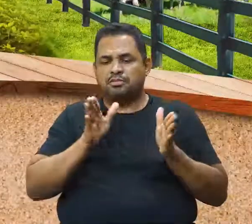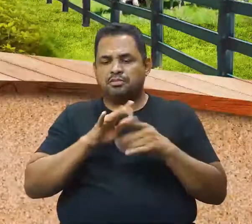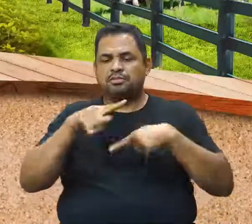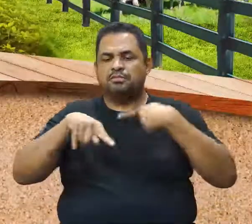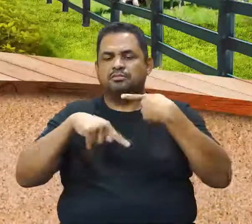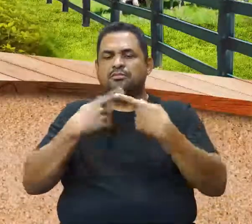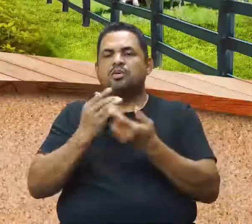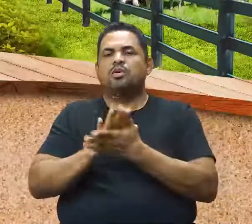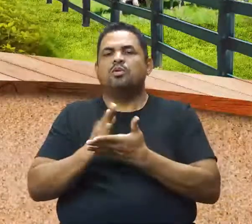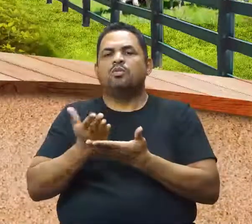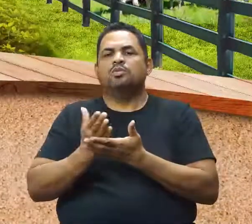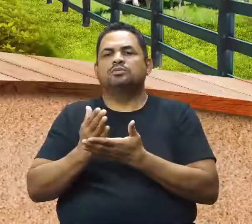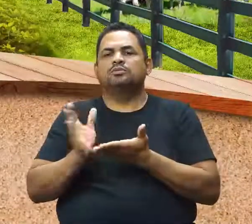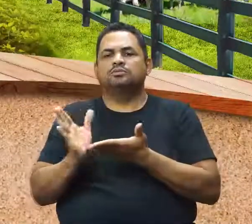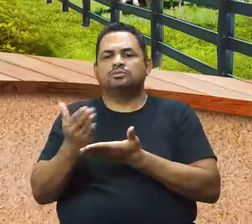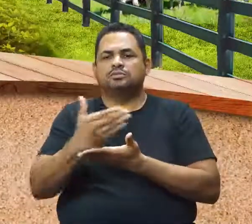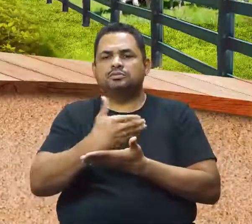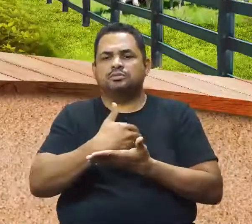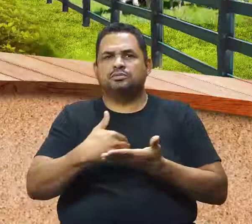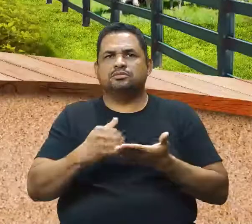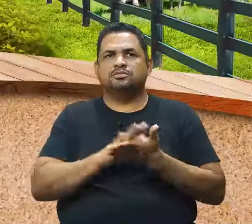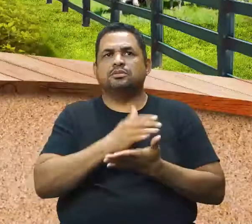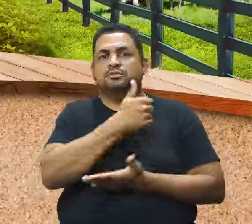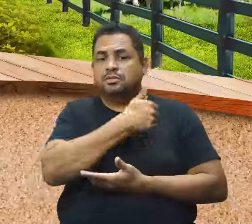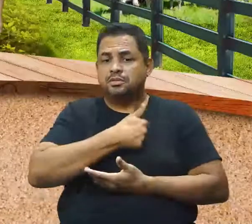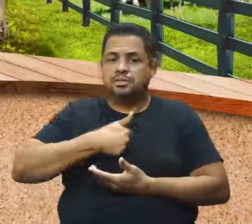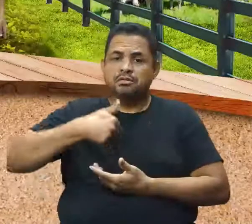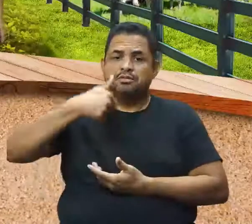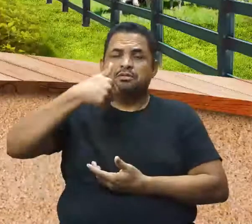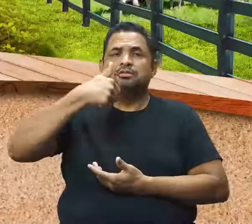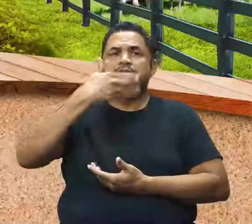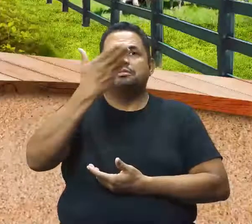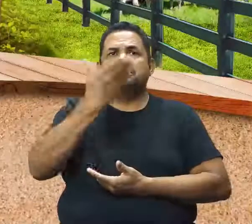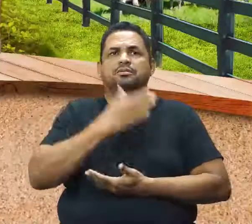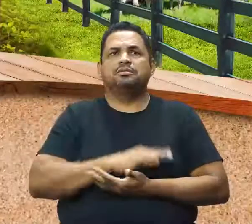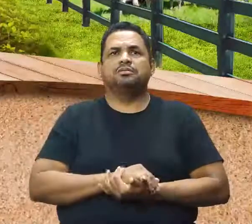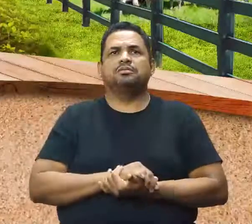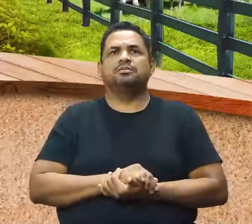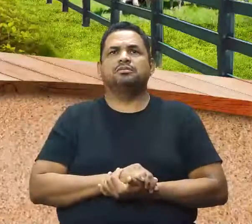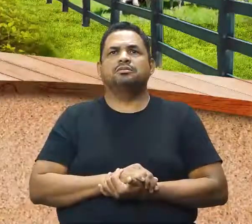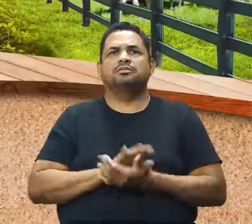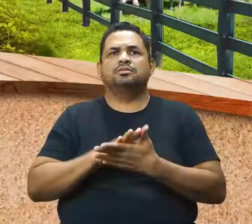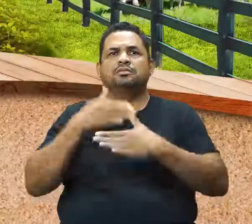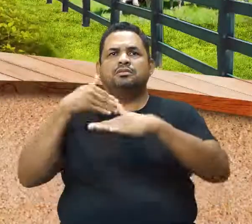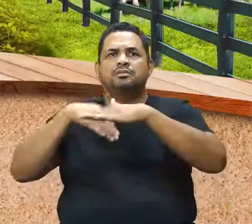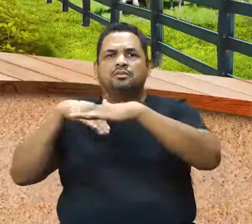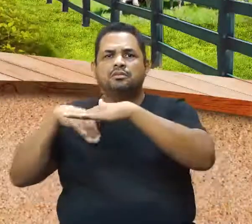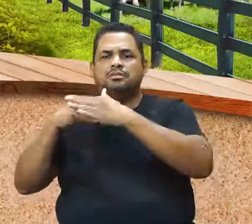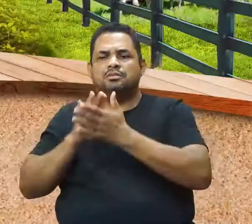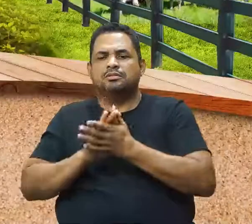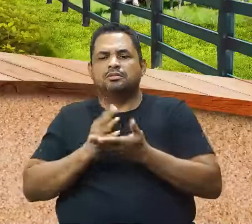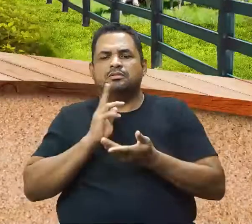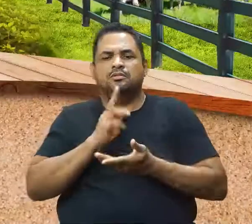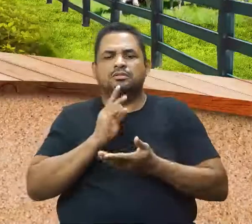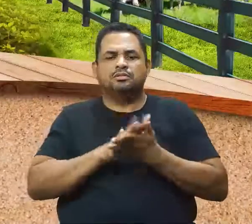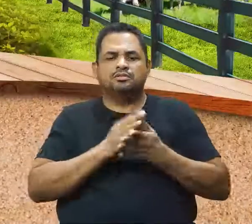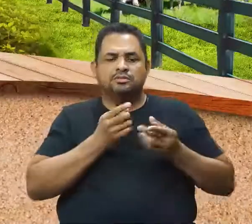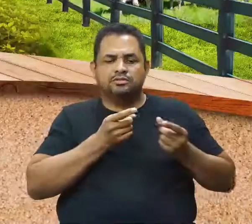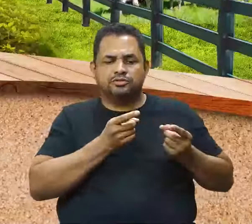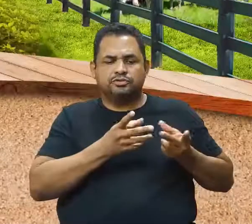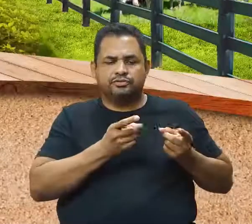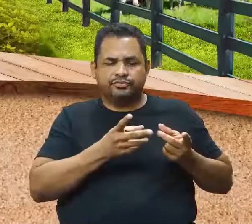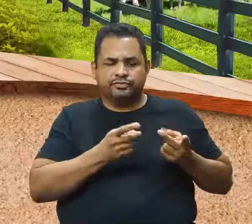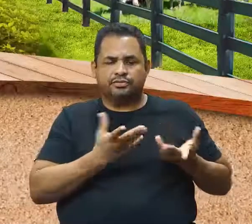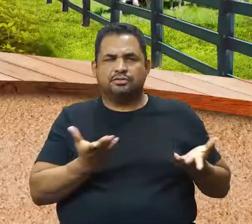pós-colheita, que são os beneficiamentos. Beneficiamento, armazenamento e processo de